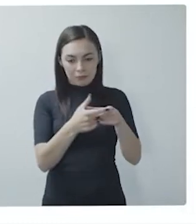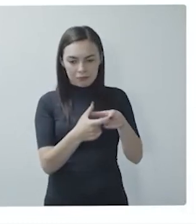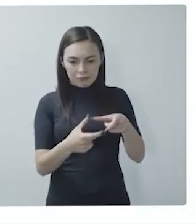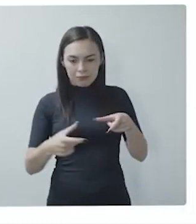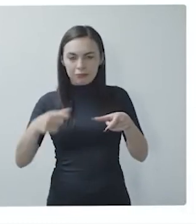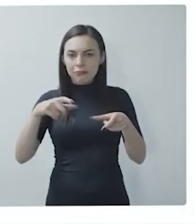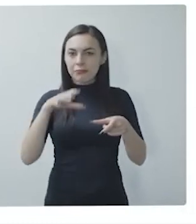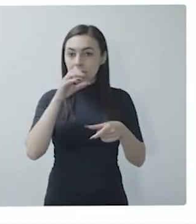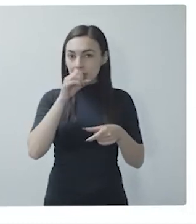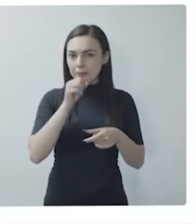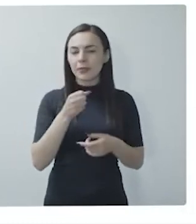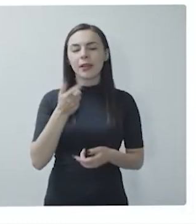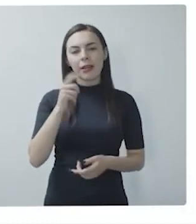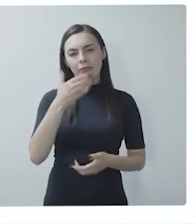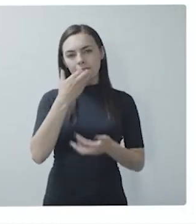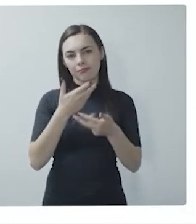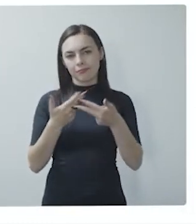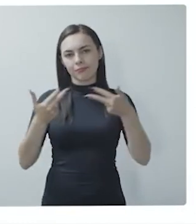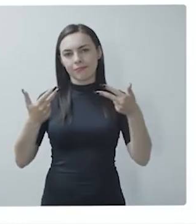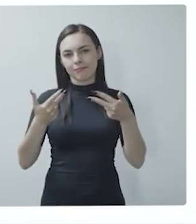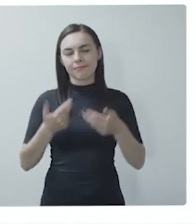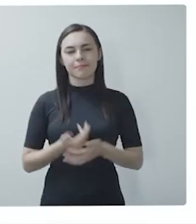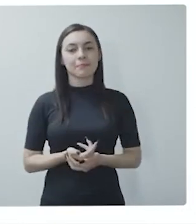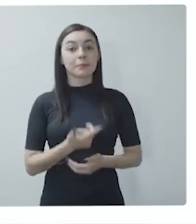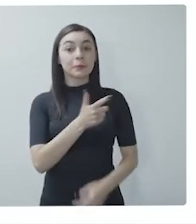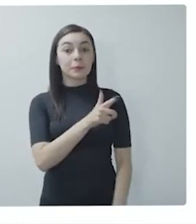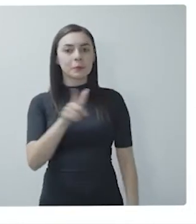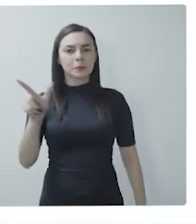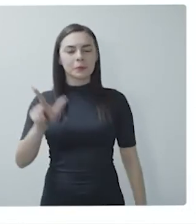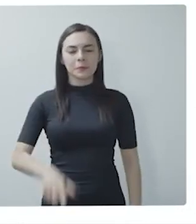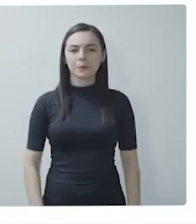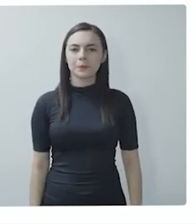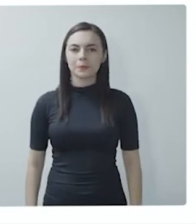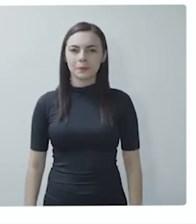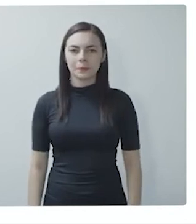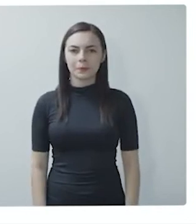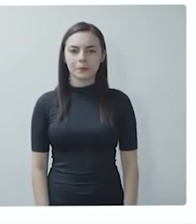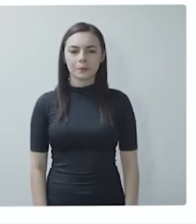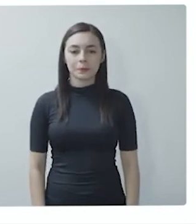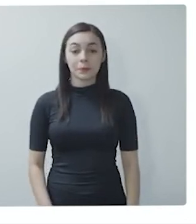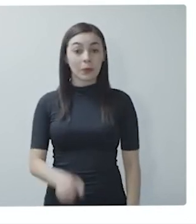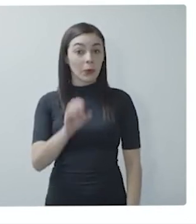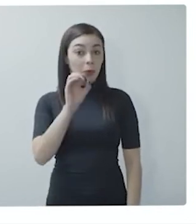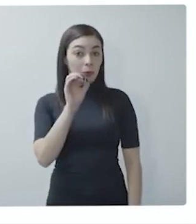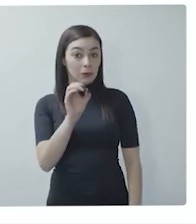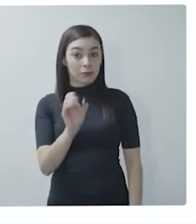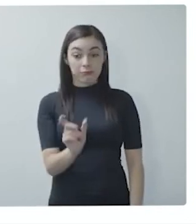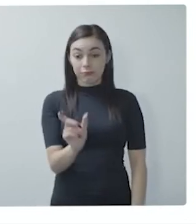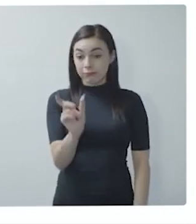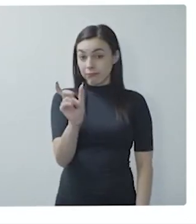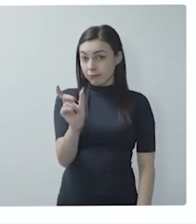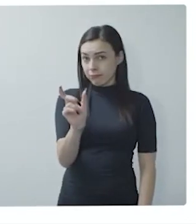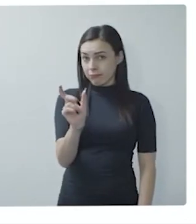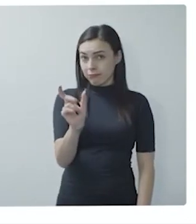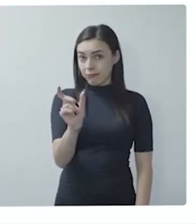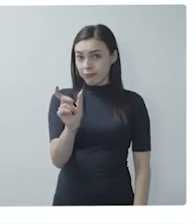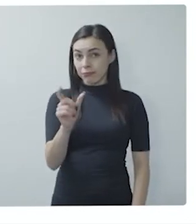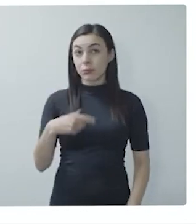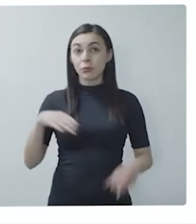é uma fruta. Vamos para a próxima. O voa no